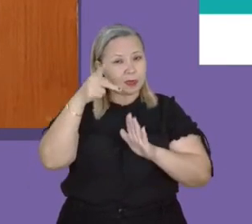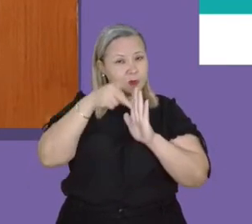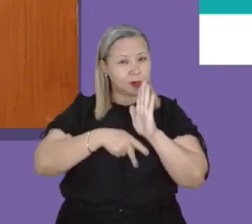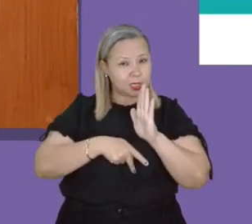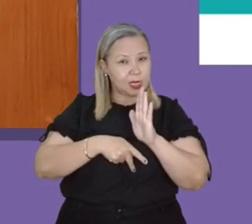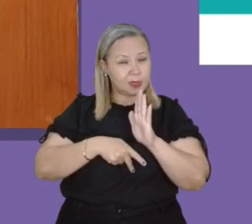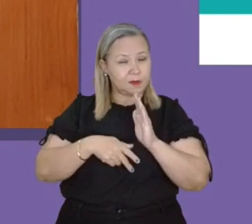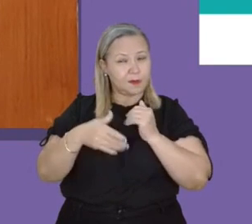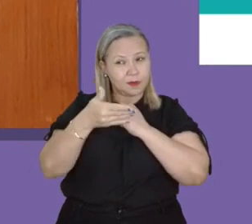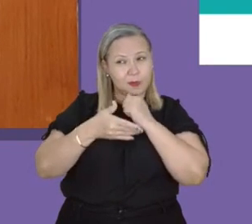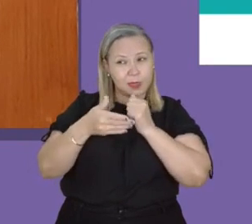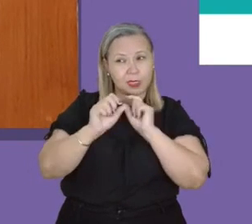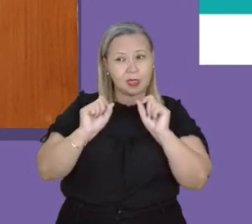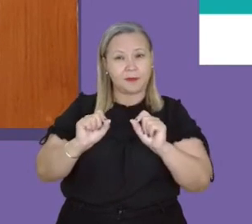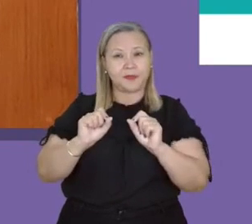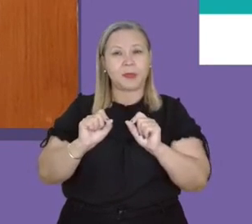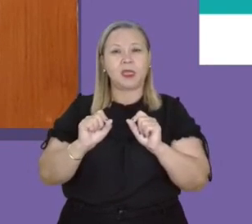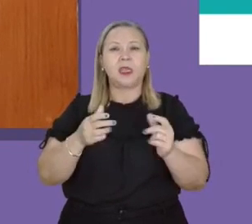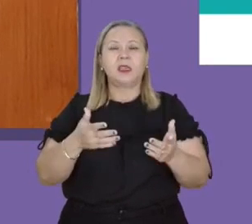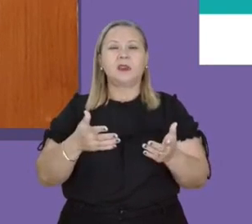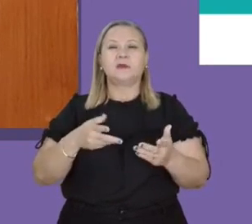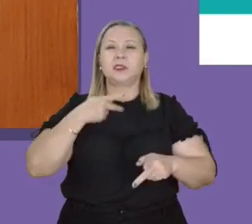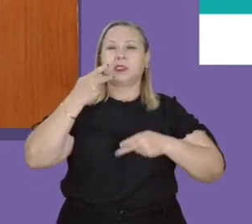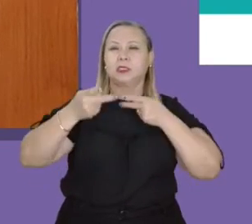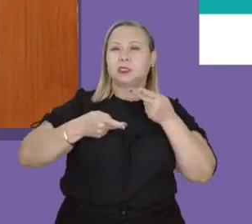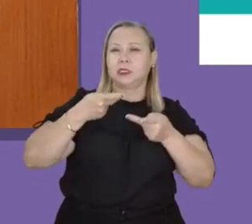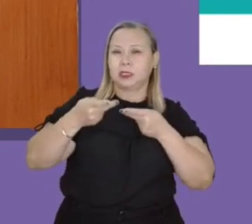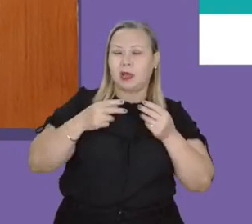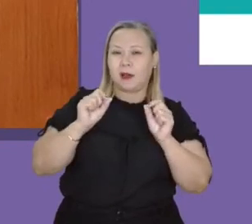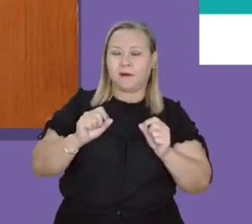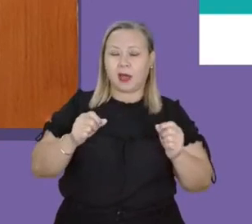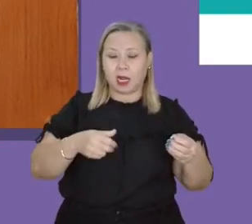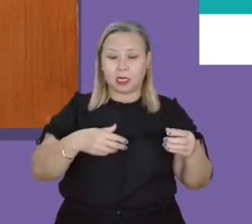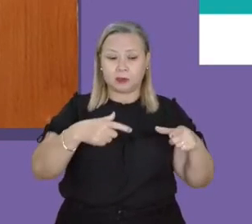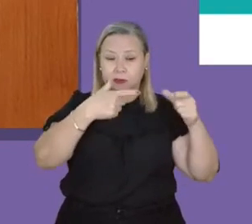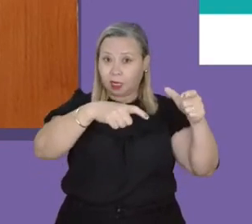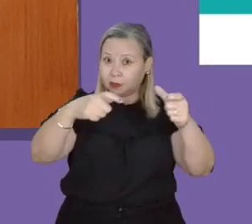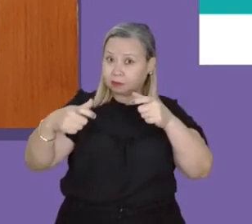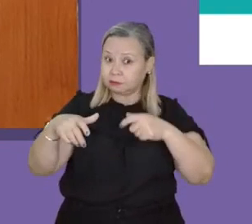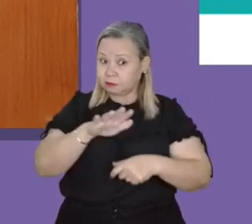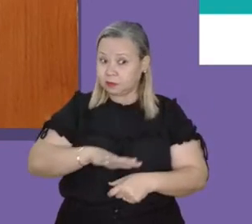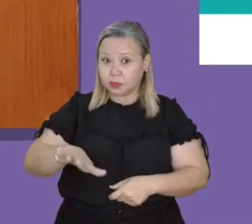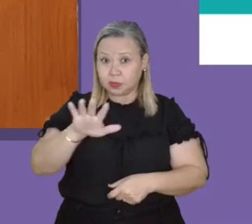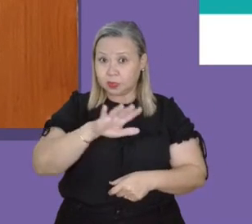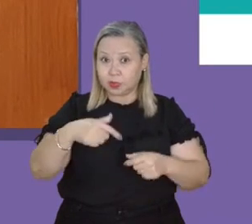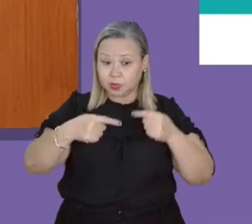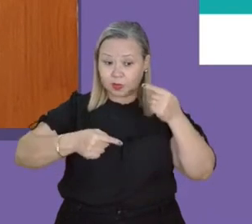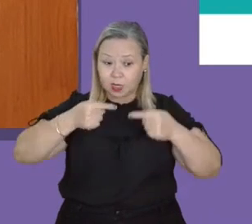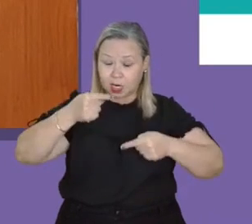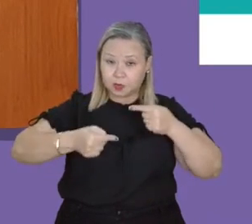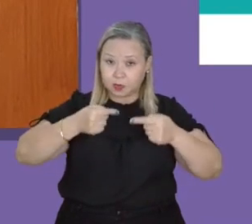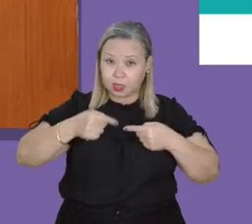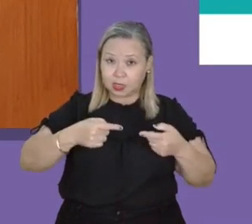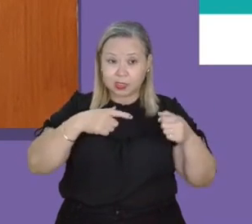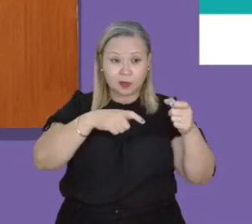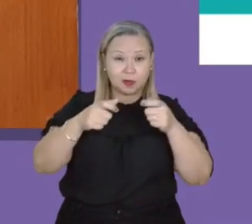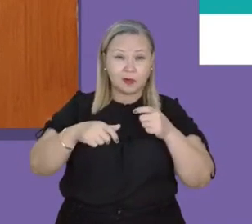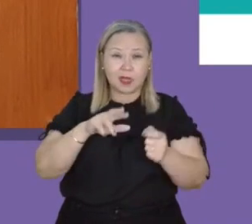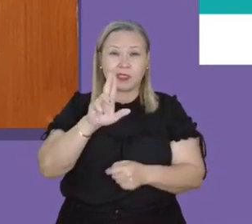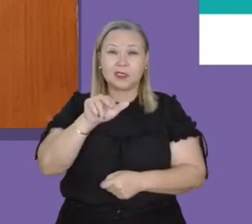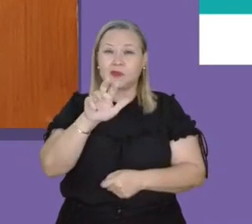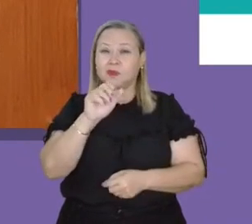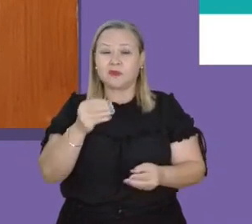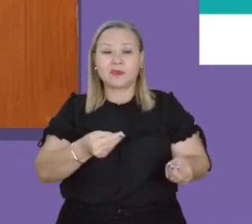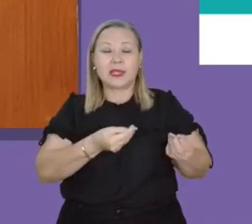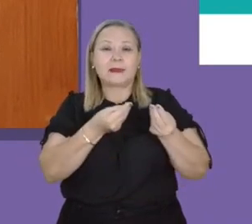né? Quando a gente está falando de ocupar esses espaços políticos, são espaços que nunca vão ser cedidos,